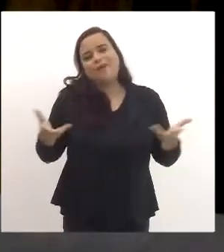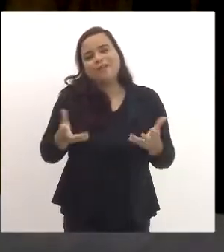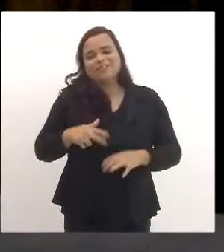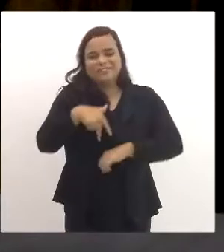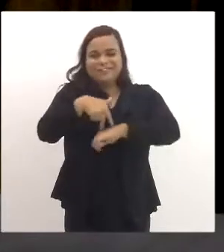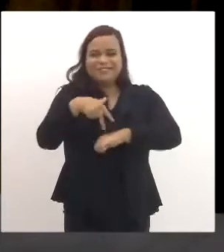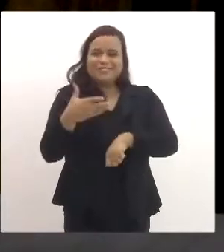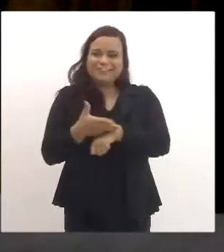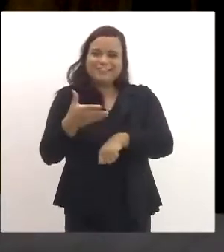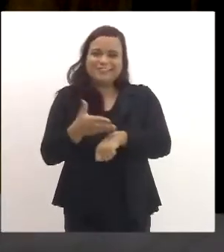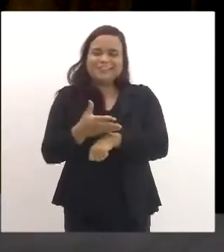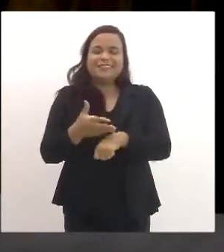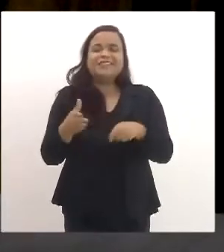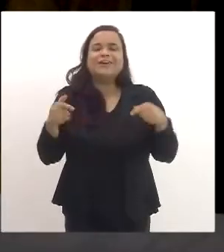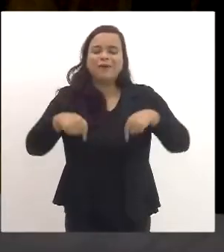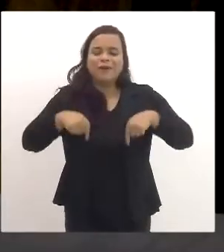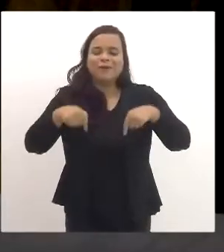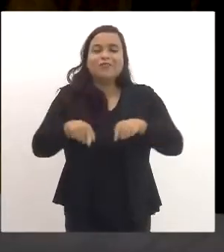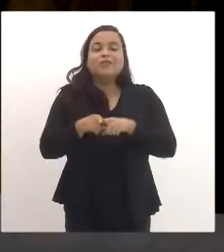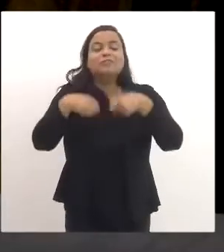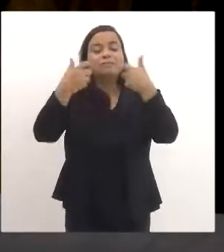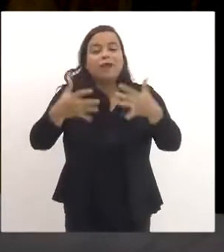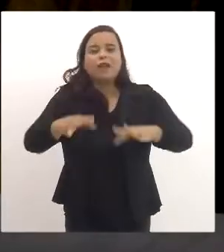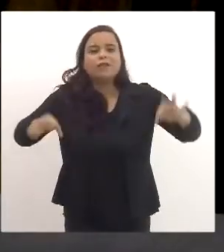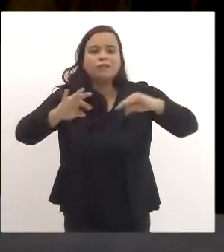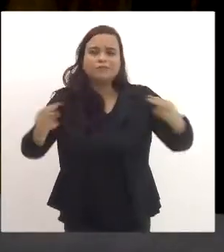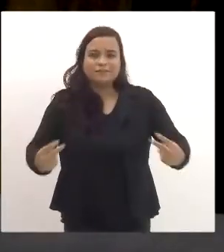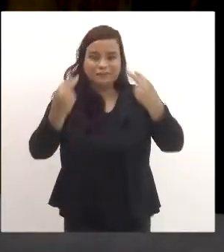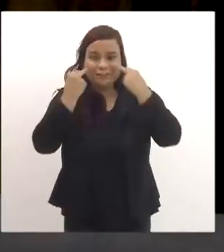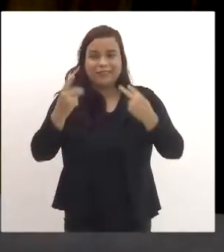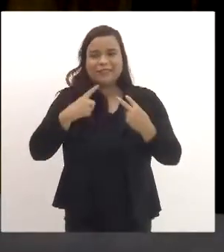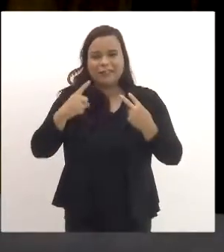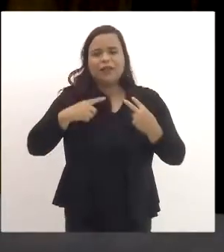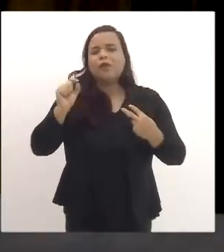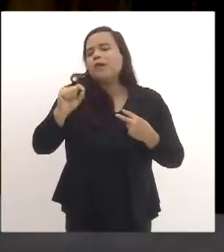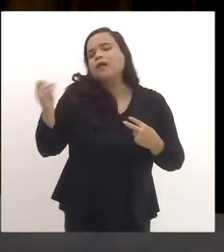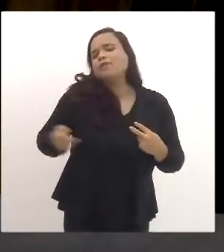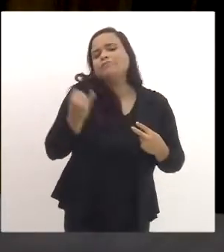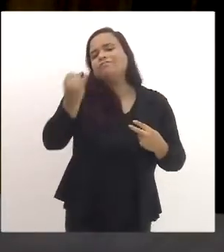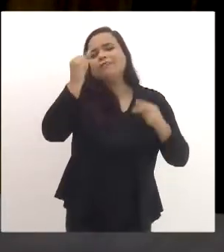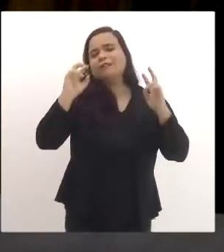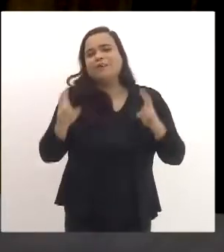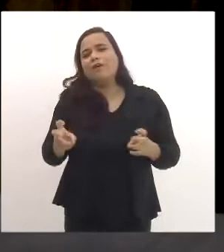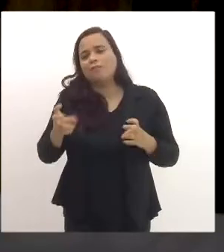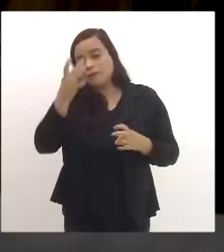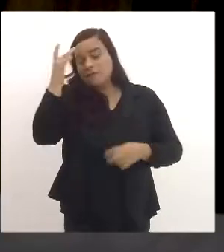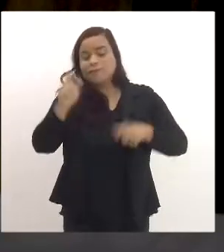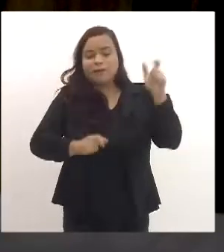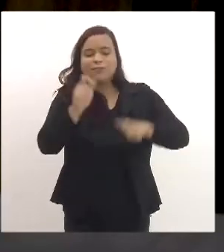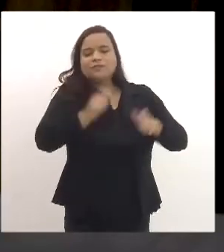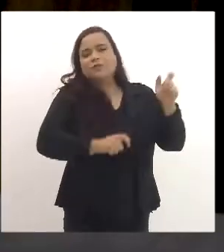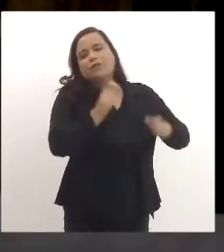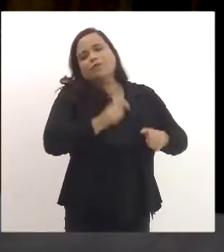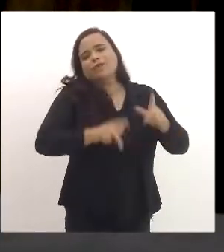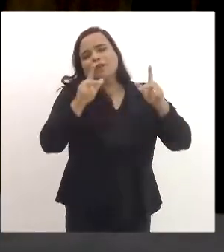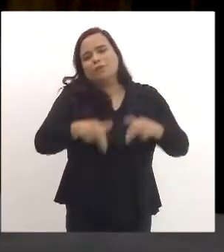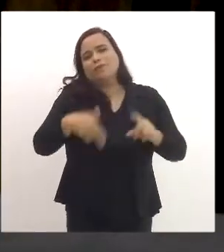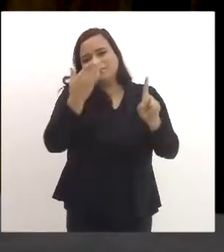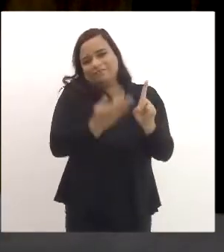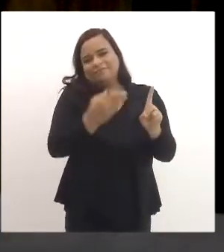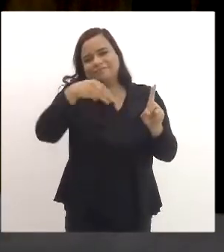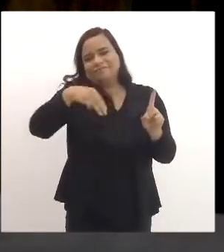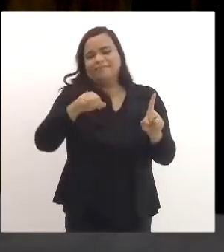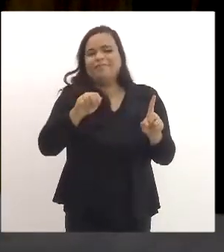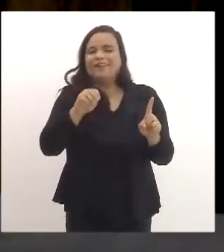hoje e falar para todos os presentes e aqueles que nos assistem da importância de pessoas como Manuel Heitor.